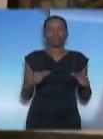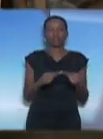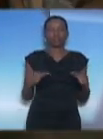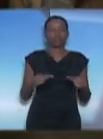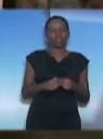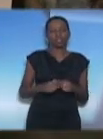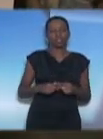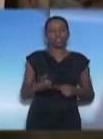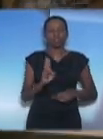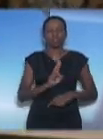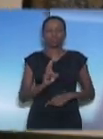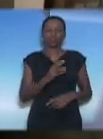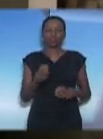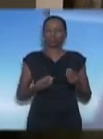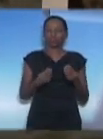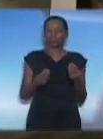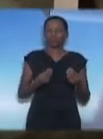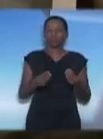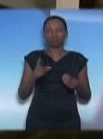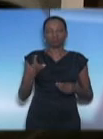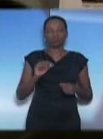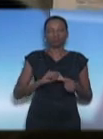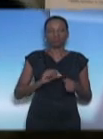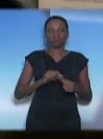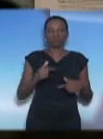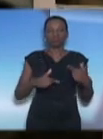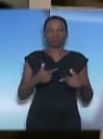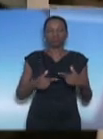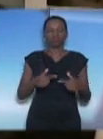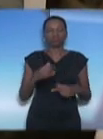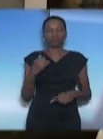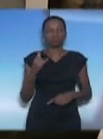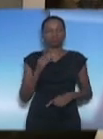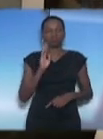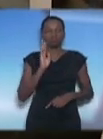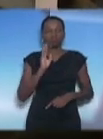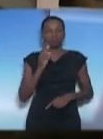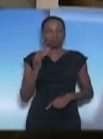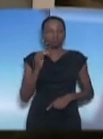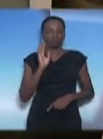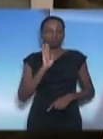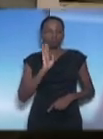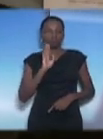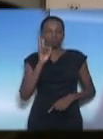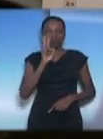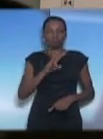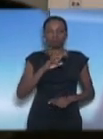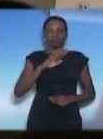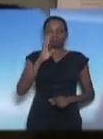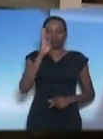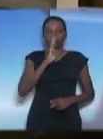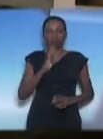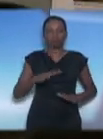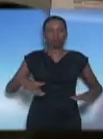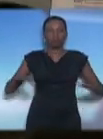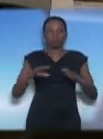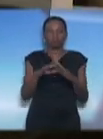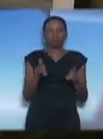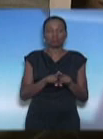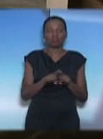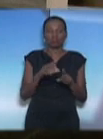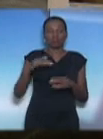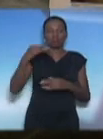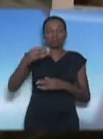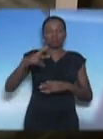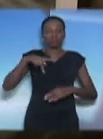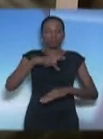de que forma elas são, e ele fez aqui um trabalho muito interessante, que está sendo divulgado em todo o Brasil, inclusive sendo mandado para fora do Brasil, onde ele